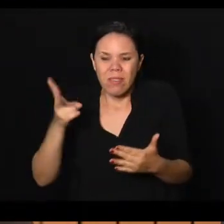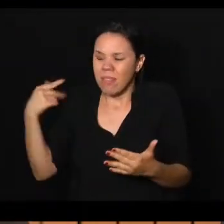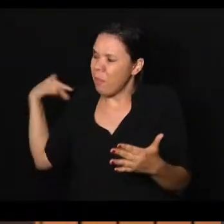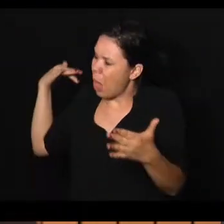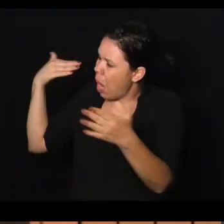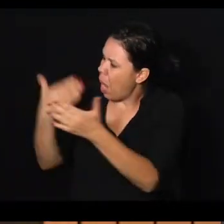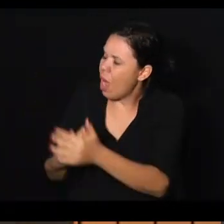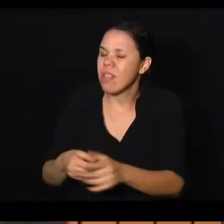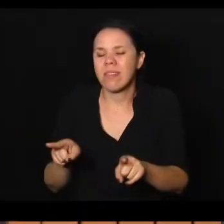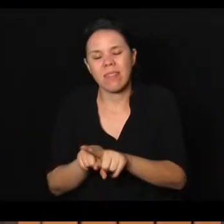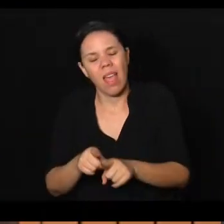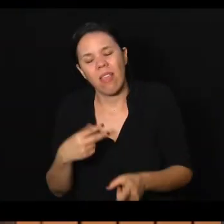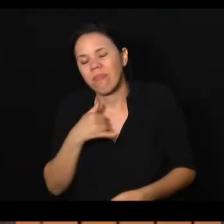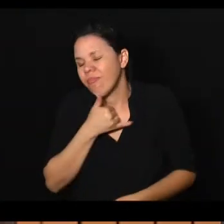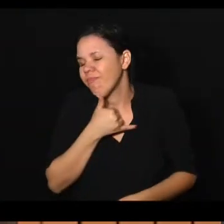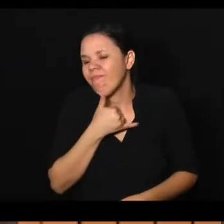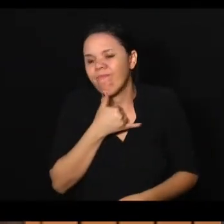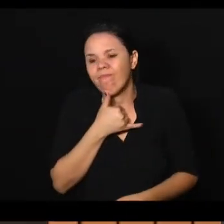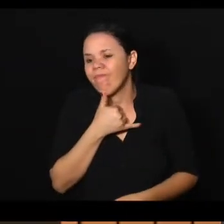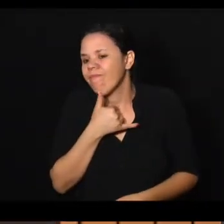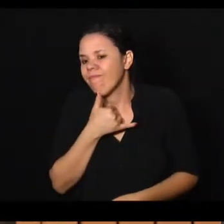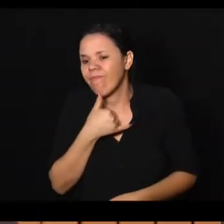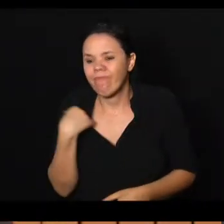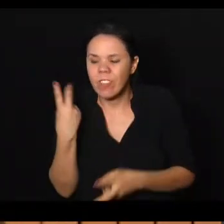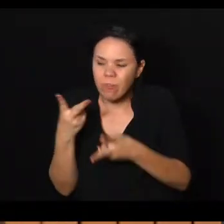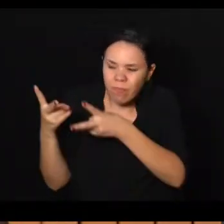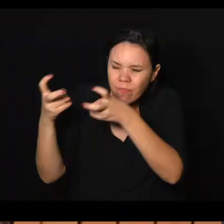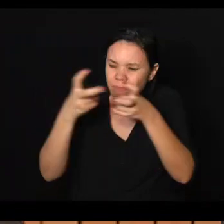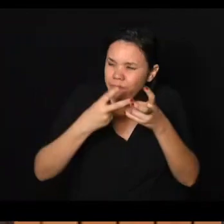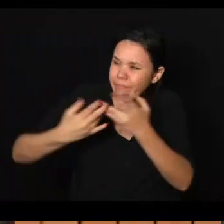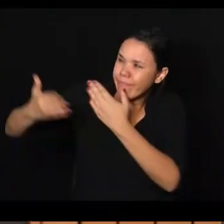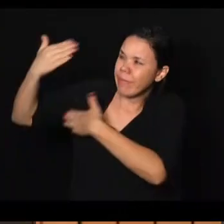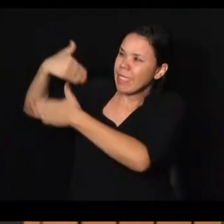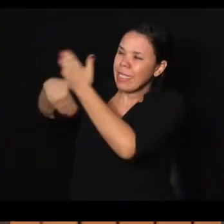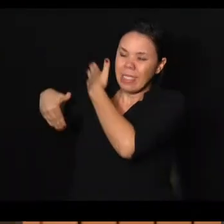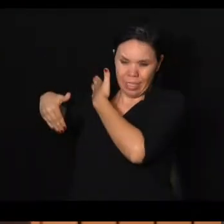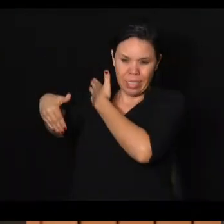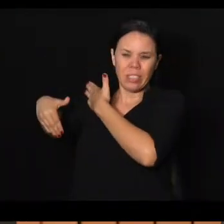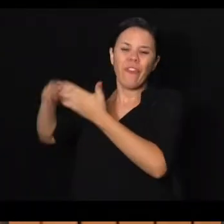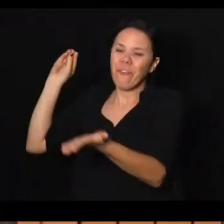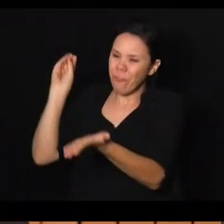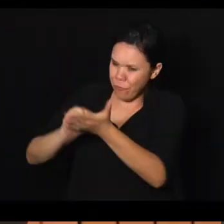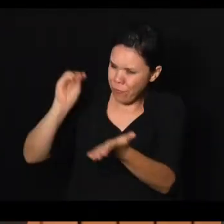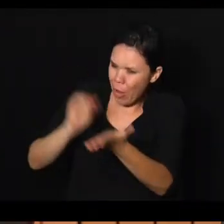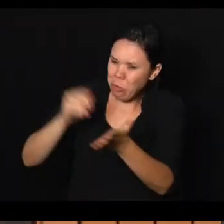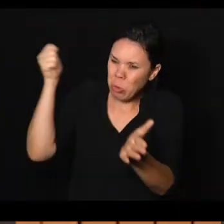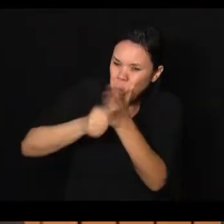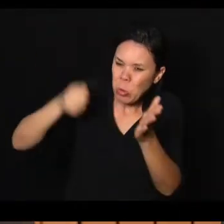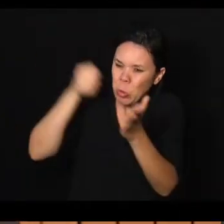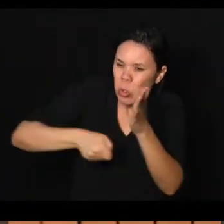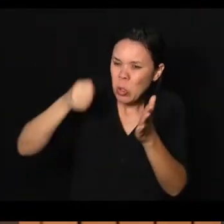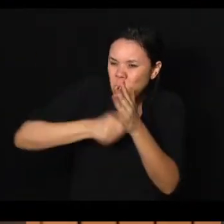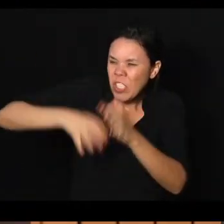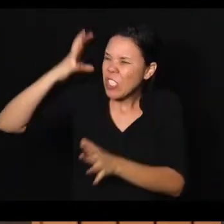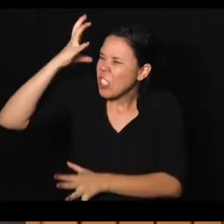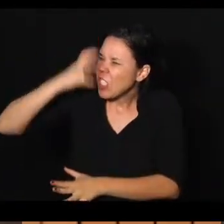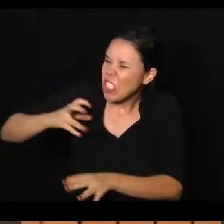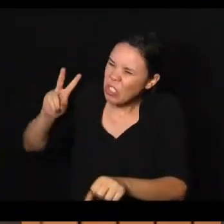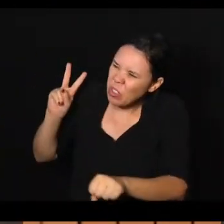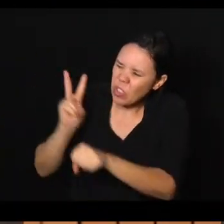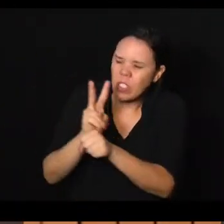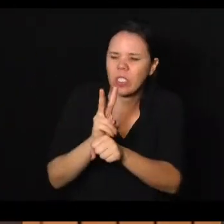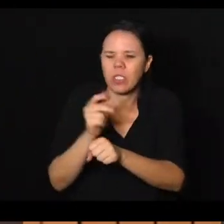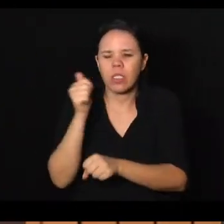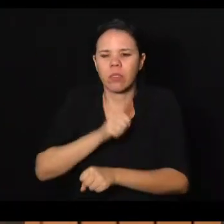Infelizmente, o que nós observamos no passado, faltou políticas públicas sérias de proteção